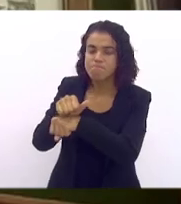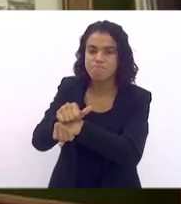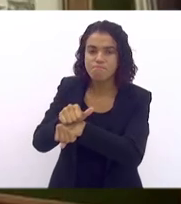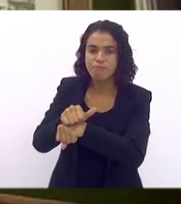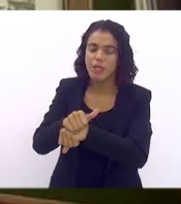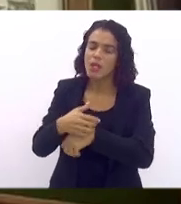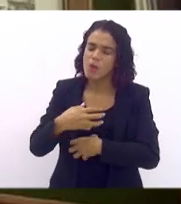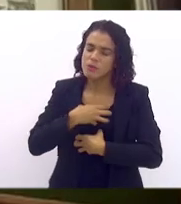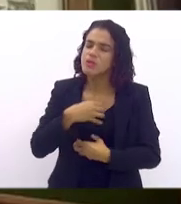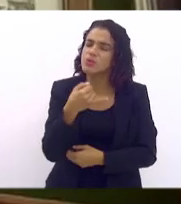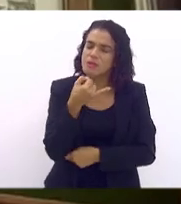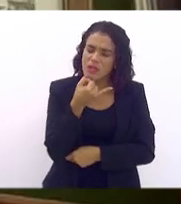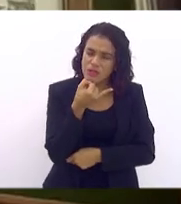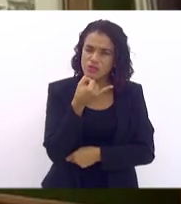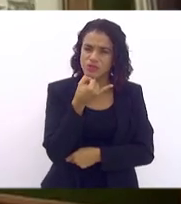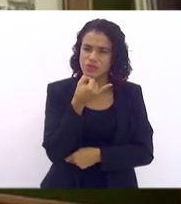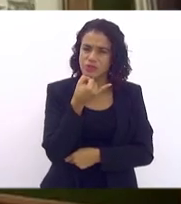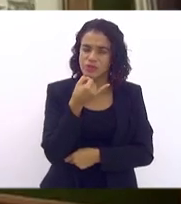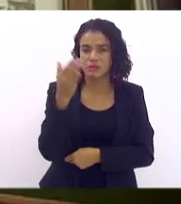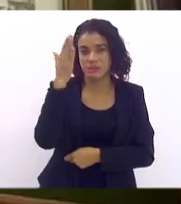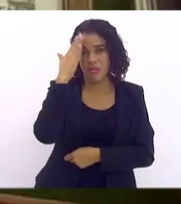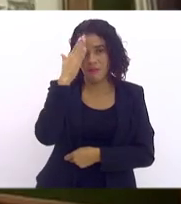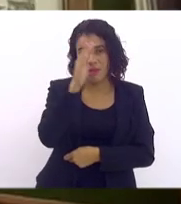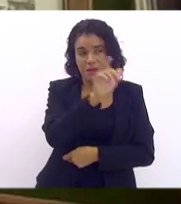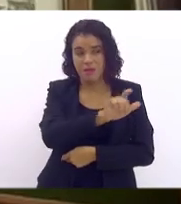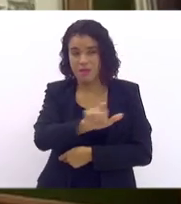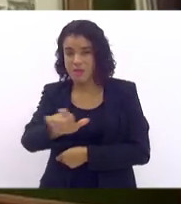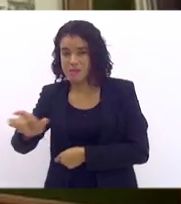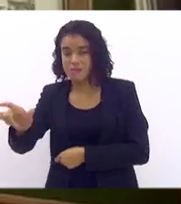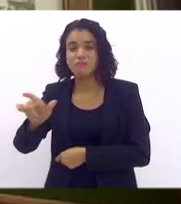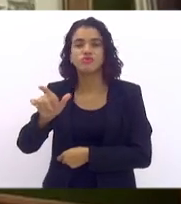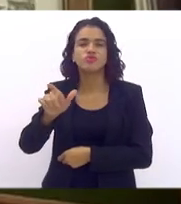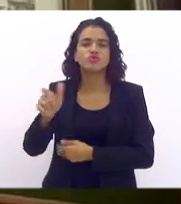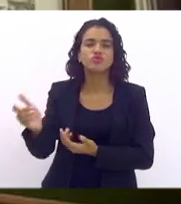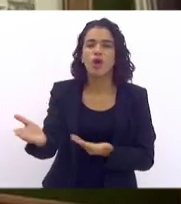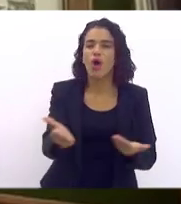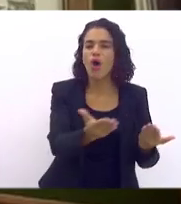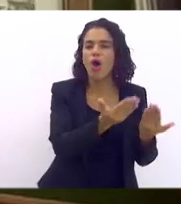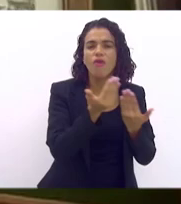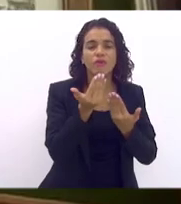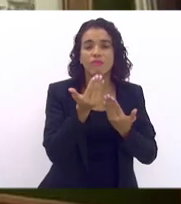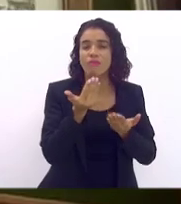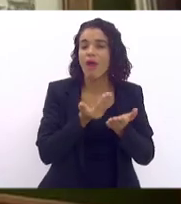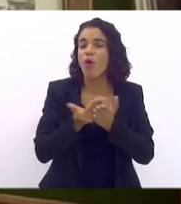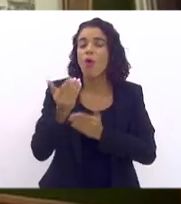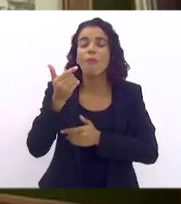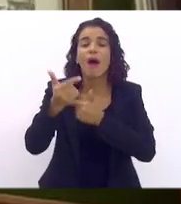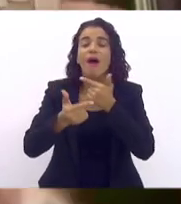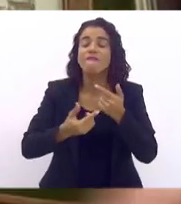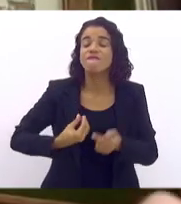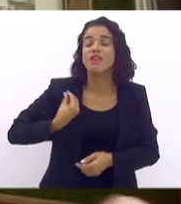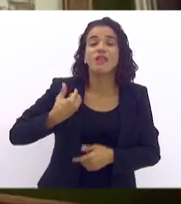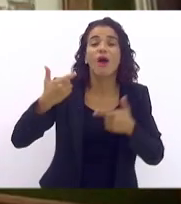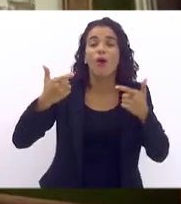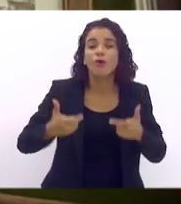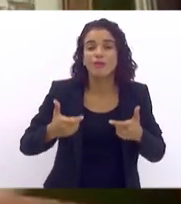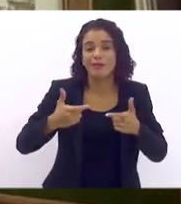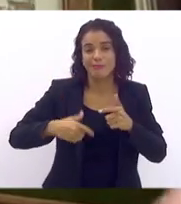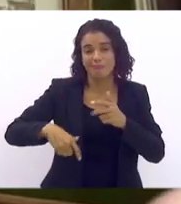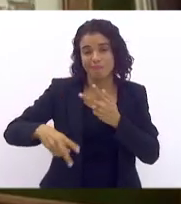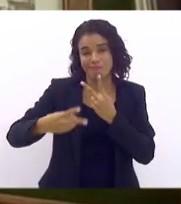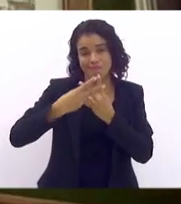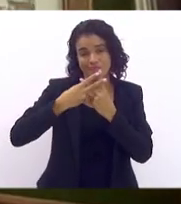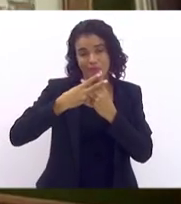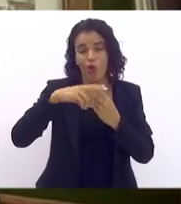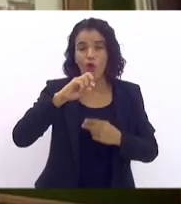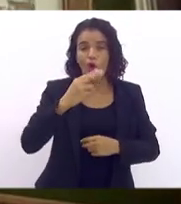deixa muito triste saber que esses jovens todos vão começar a vida dentro do sistema prisional. Seja ele a Fundação Casa,